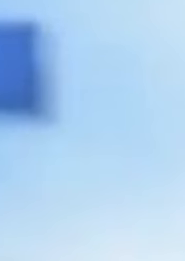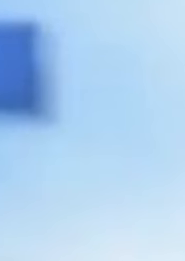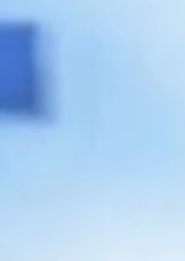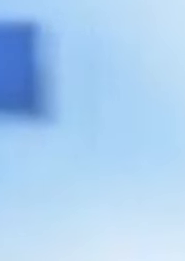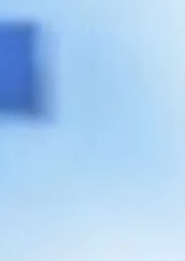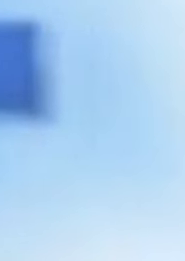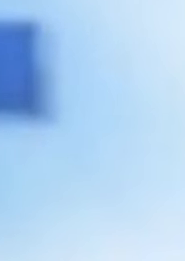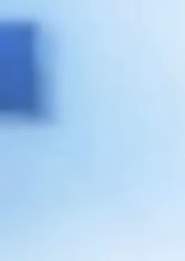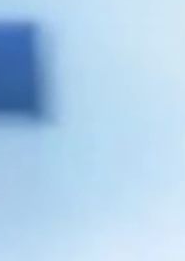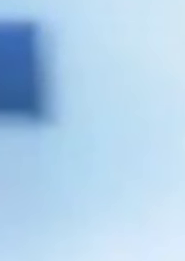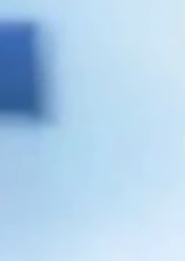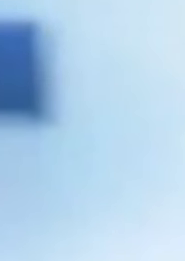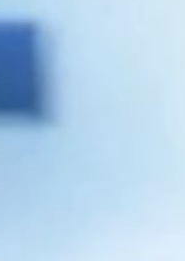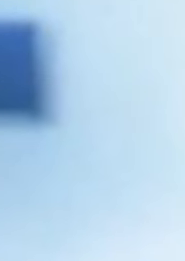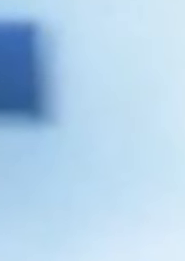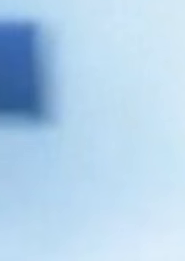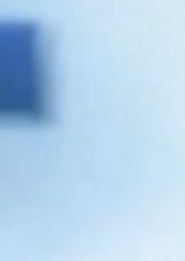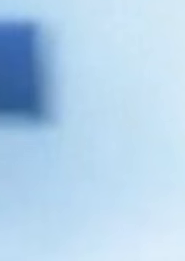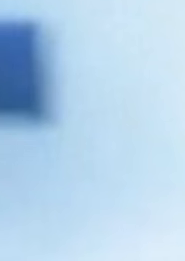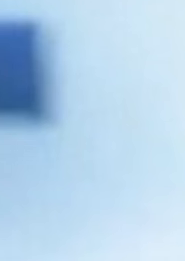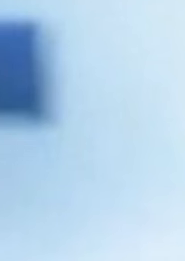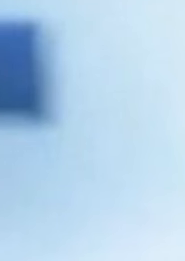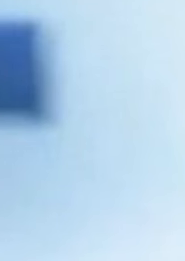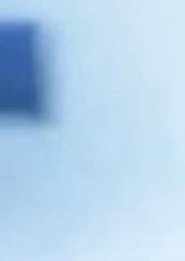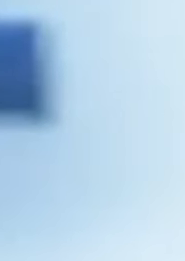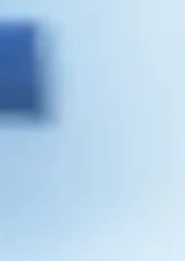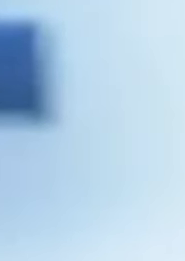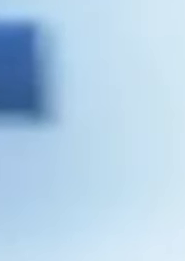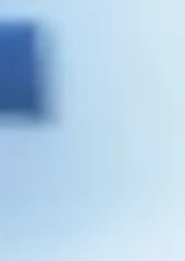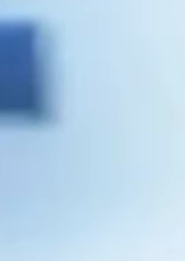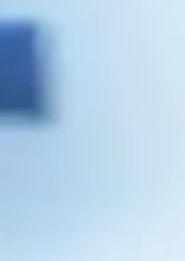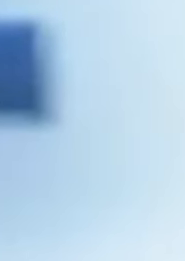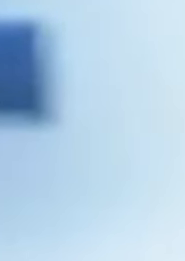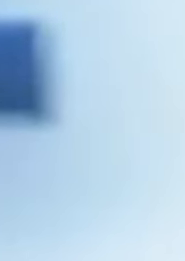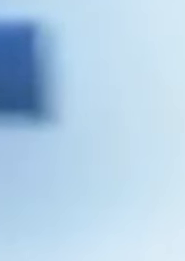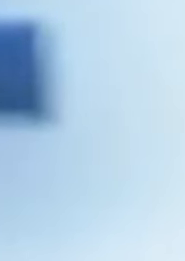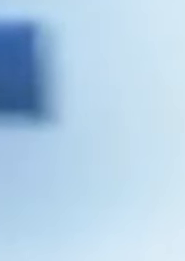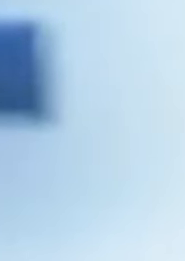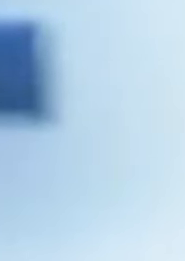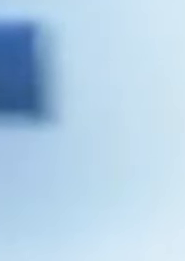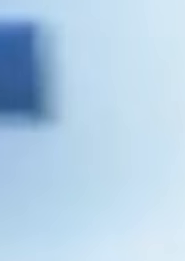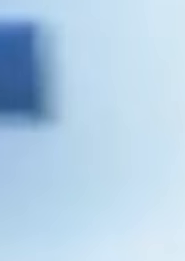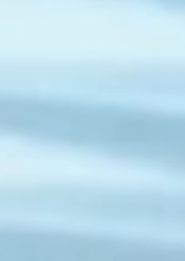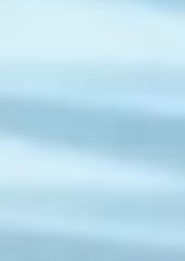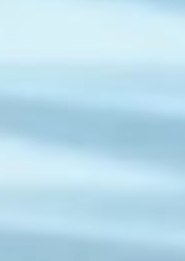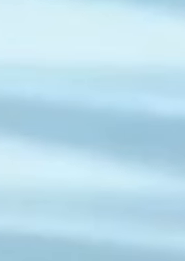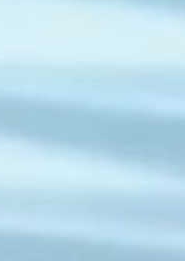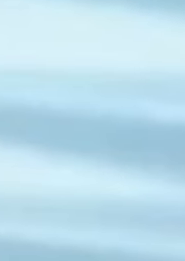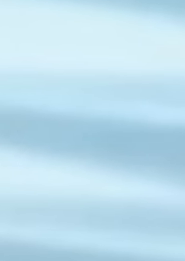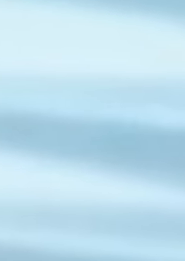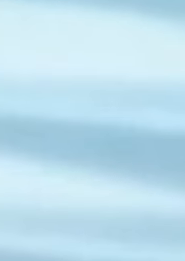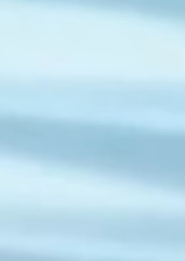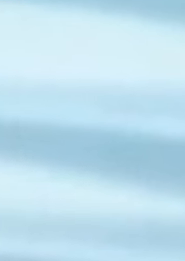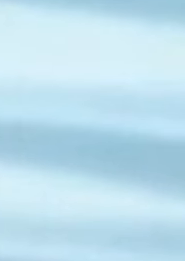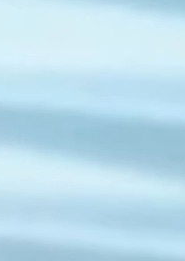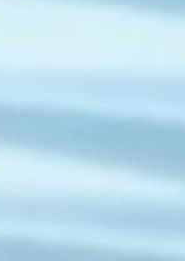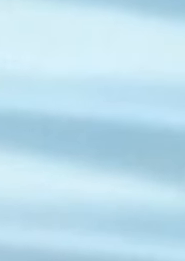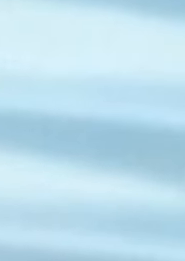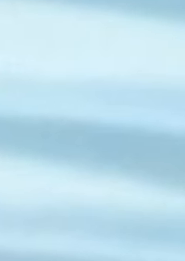E aí, seus parodianos, mais um vídeo pra você aqui no canal Paródia